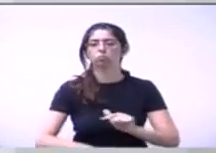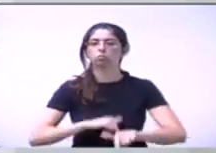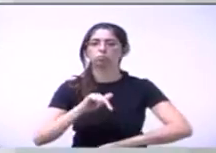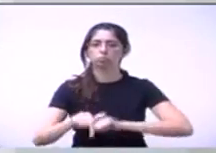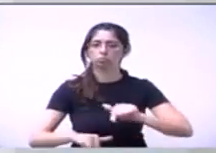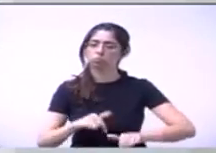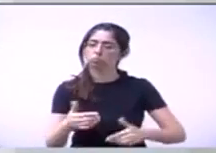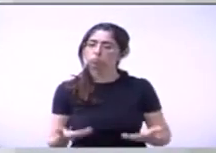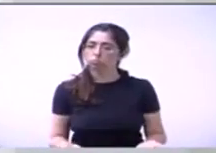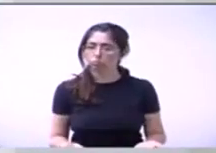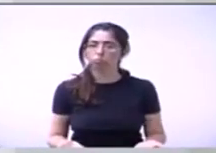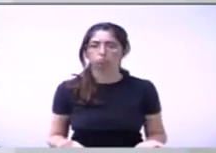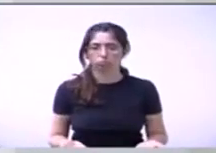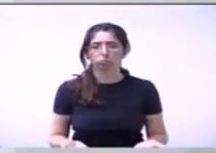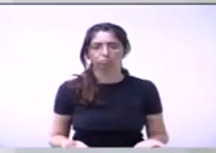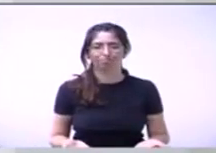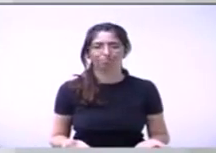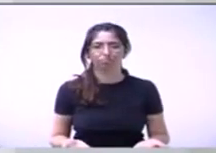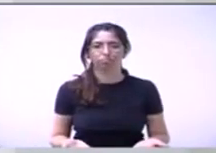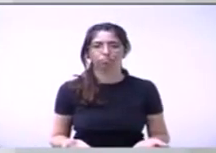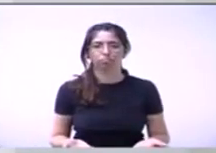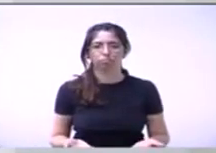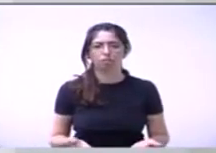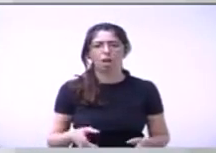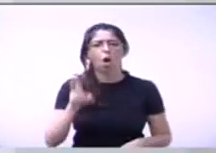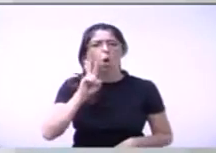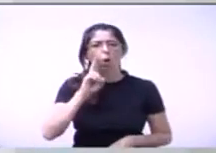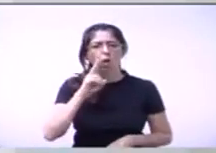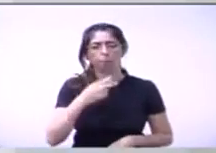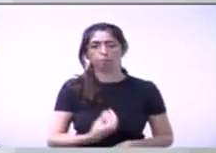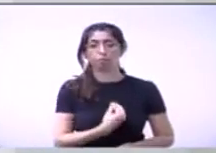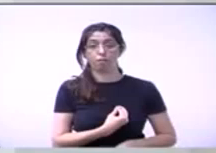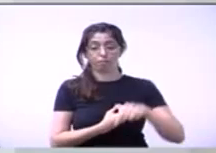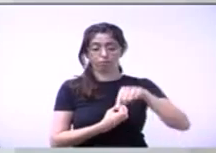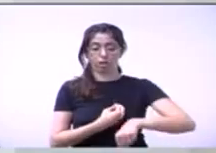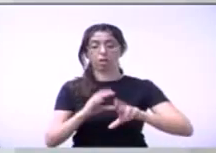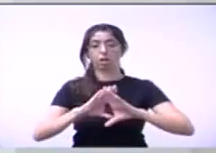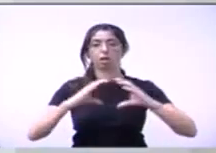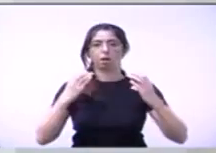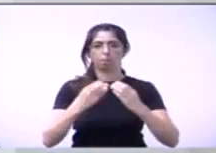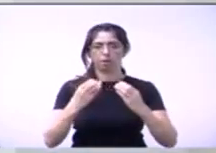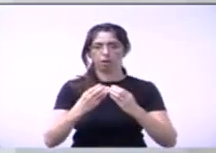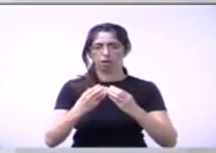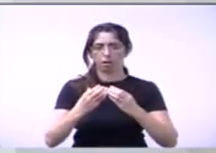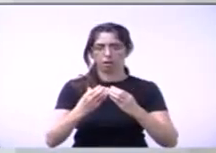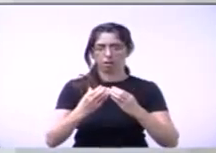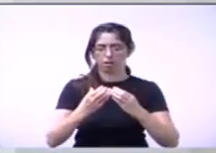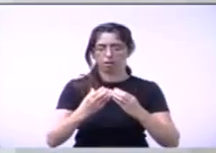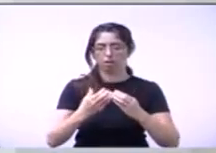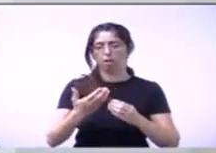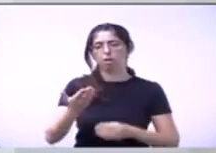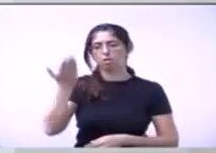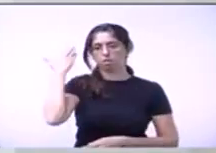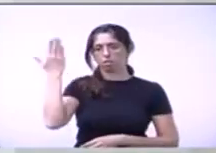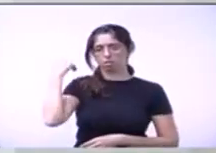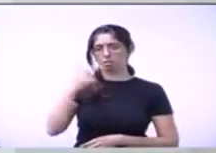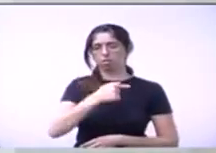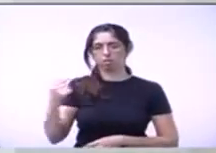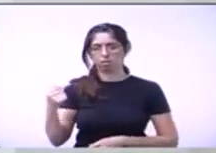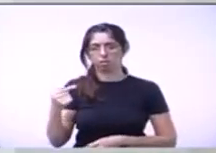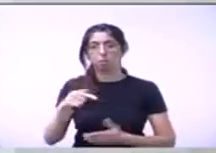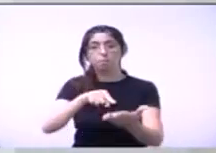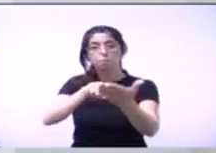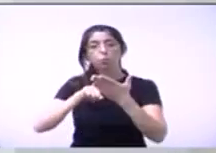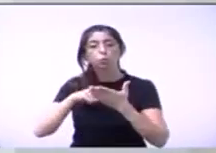aqui, que veio aqui na frente da Câmara mostrar o seu carro todo